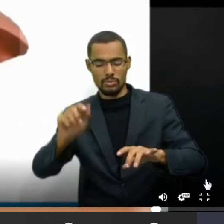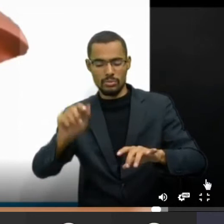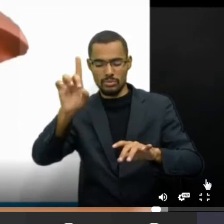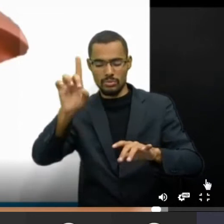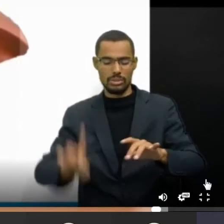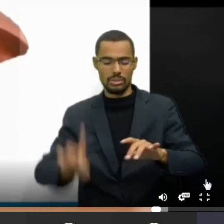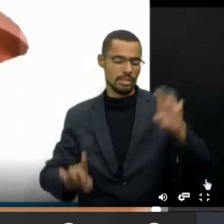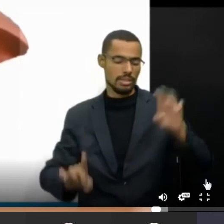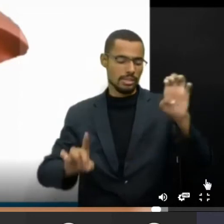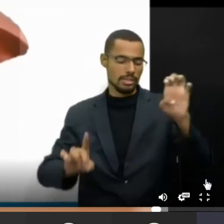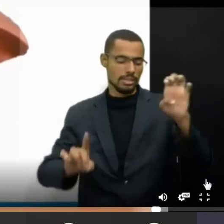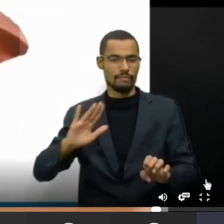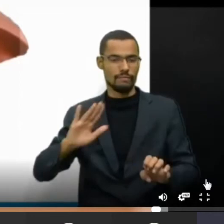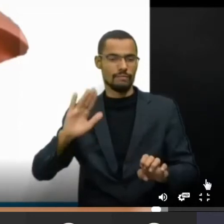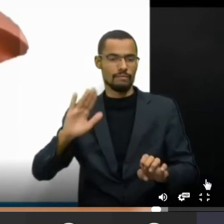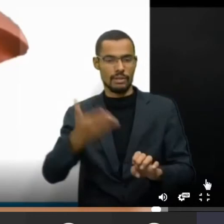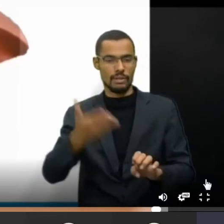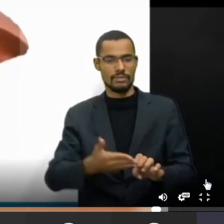eu tenho um ligamento falciforme.